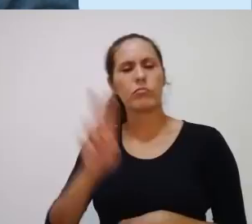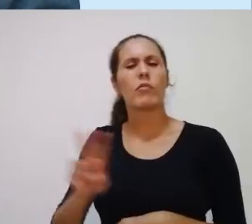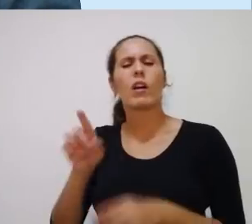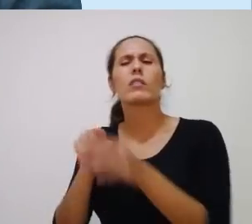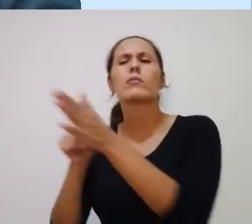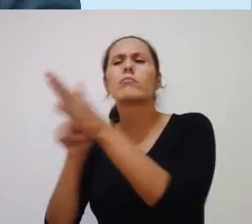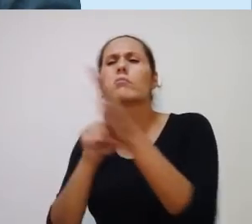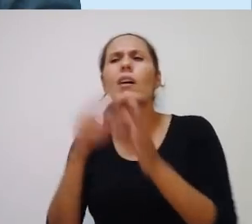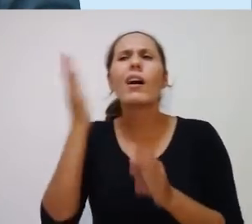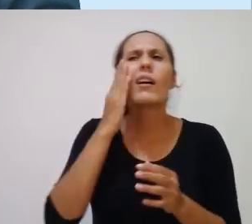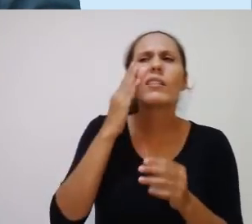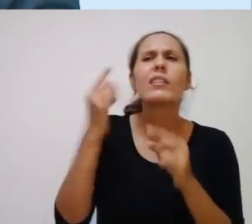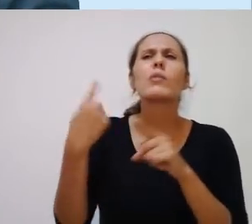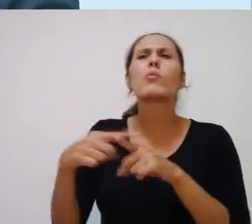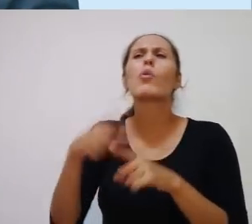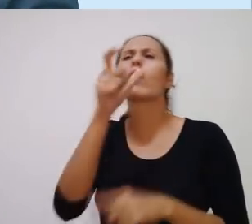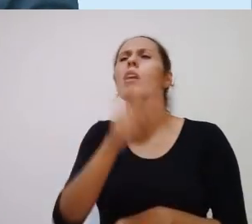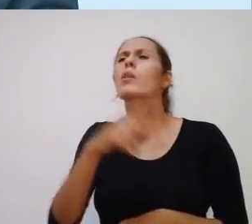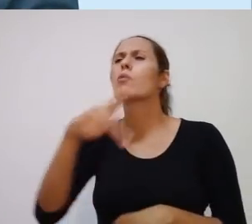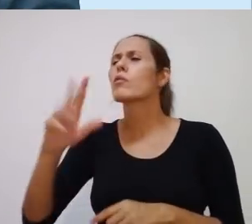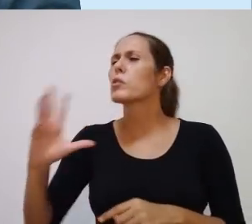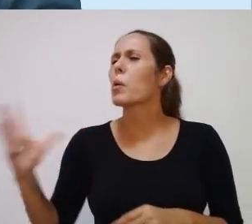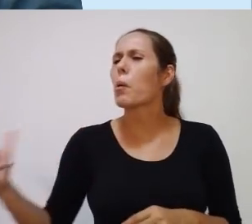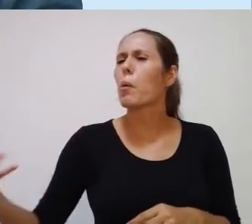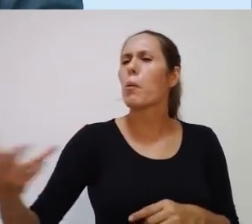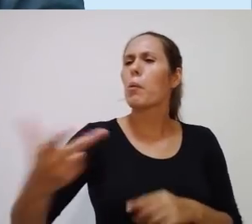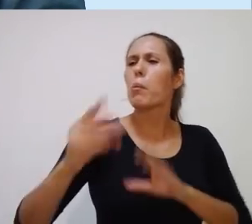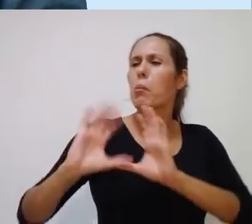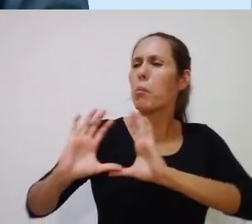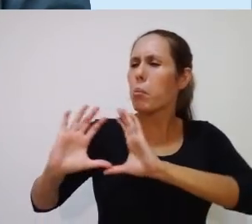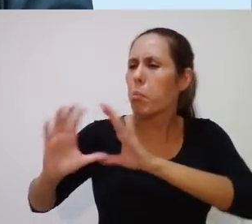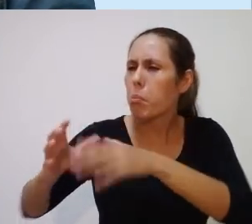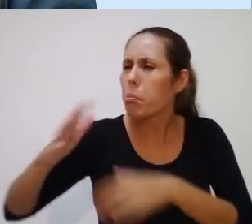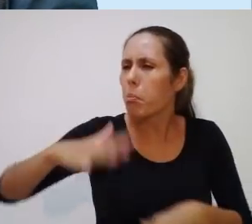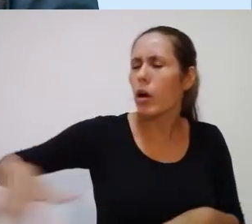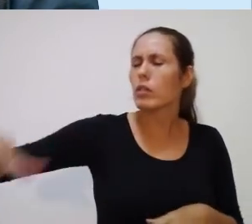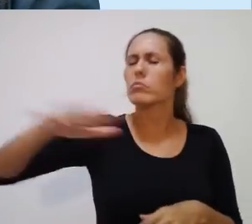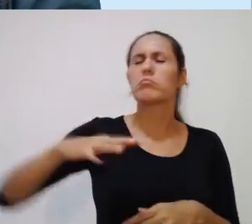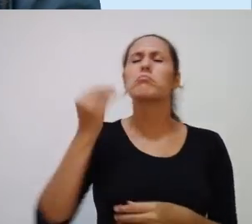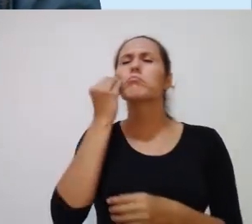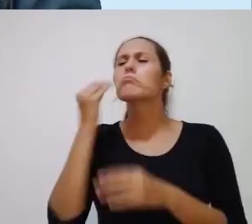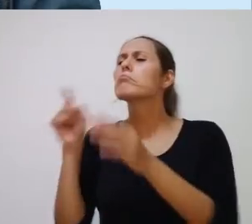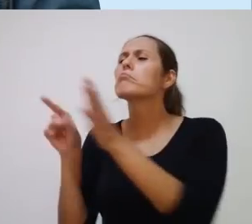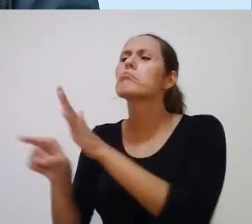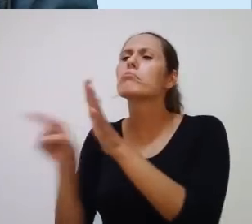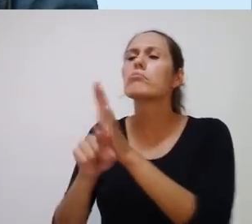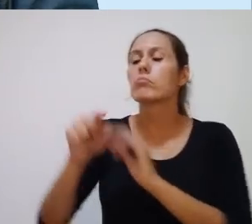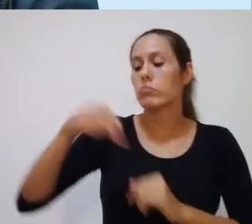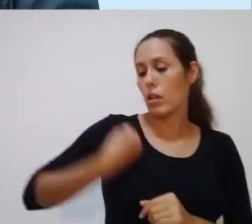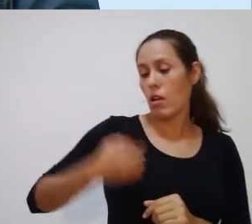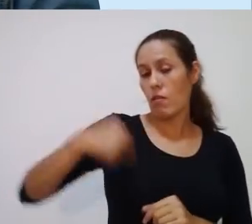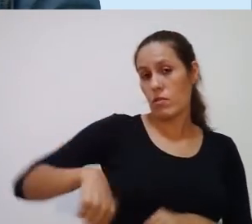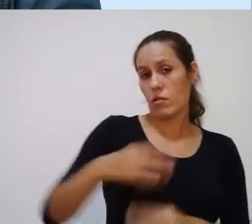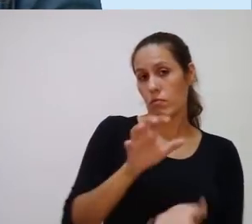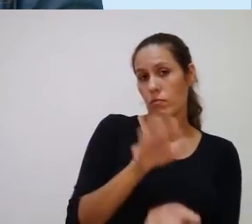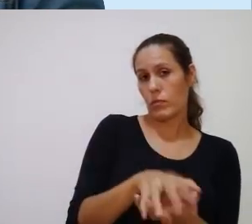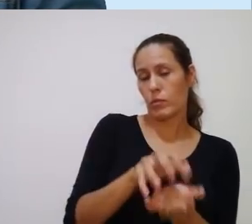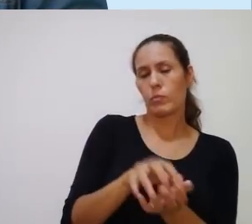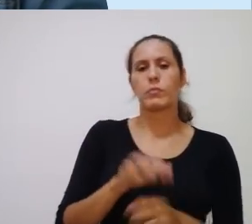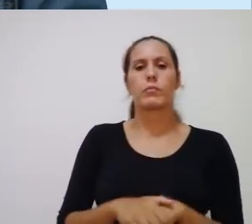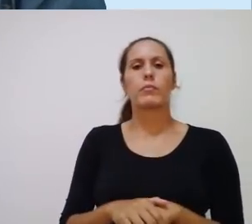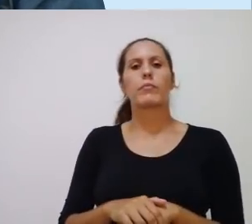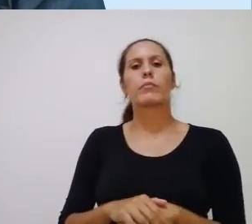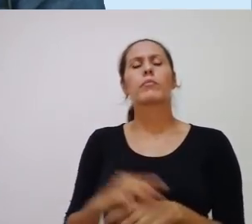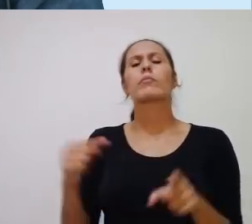daquele professor que motivou toda uma geração de cientistas na área de astronomia aqui no estado de Pernambuco. Então eu fui ao bairro da